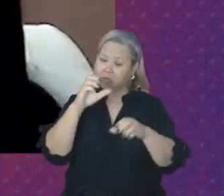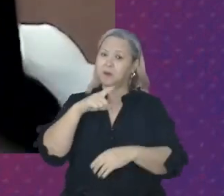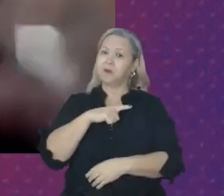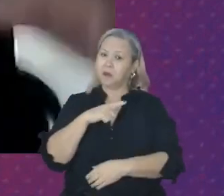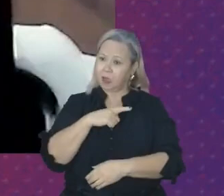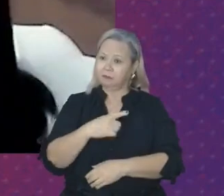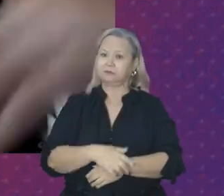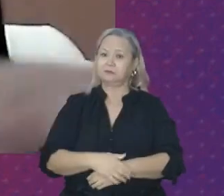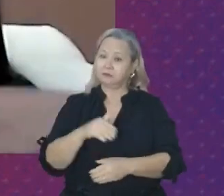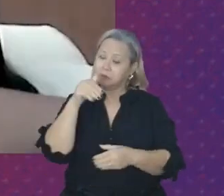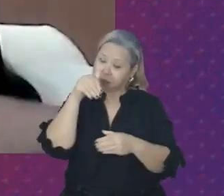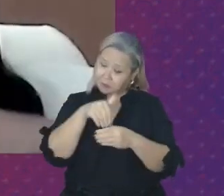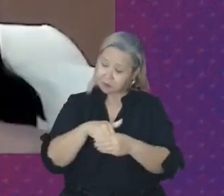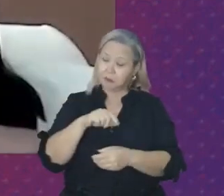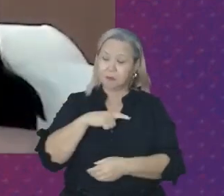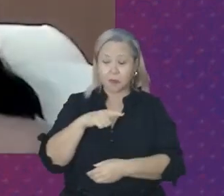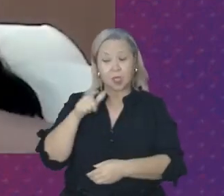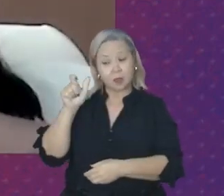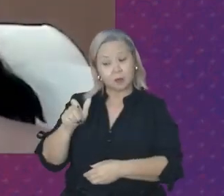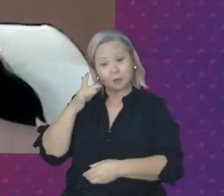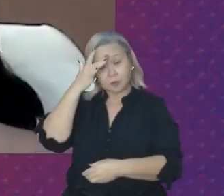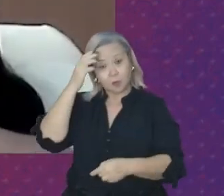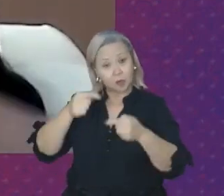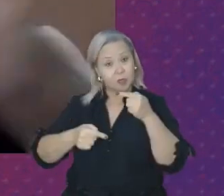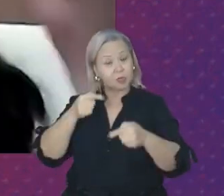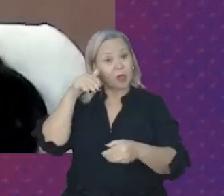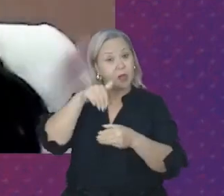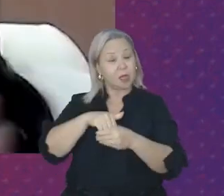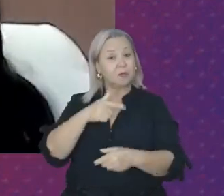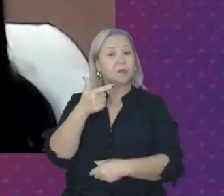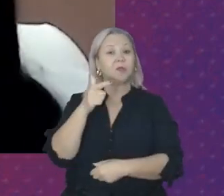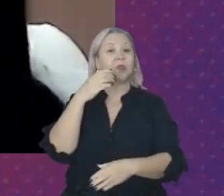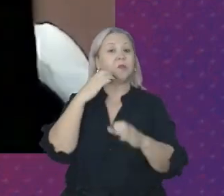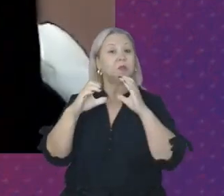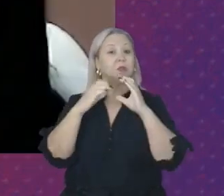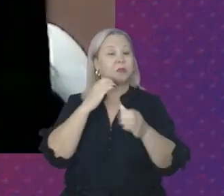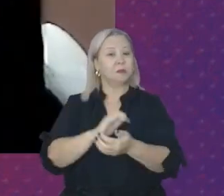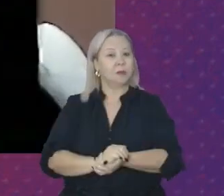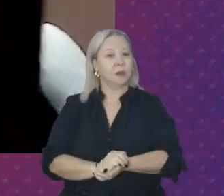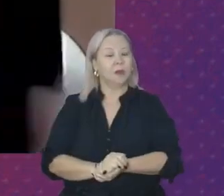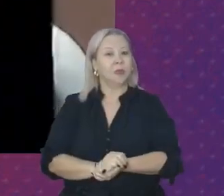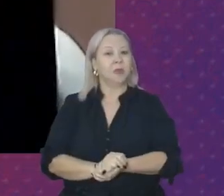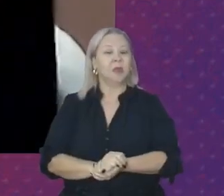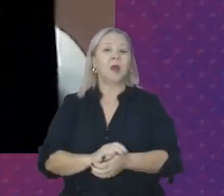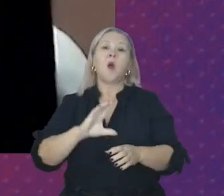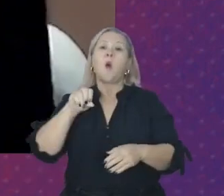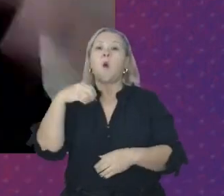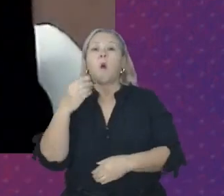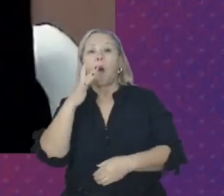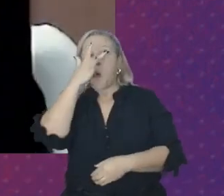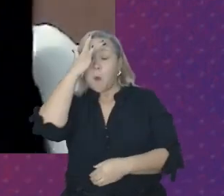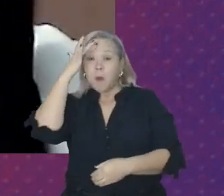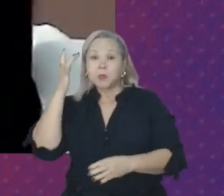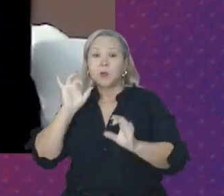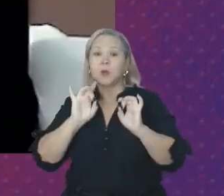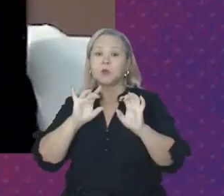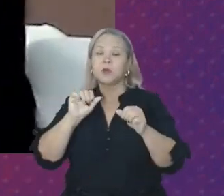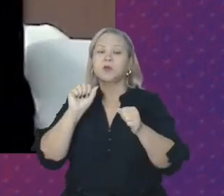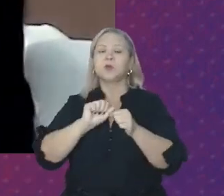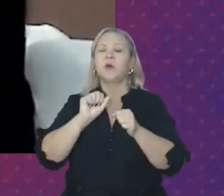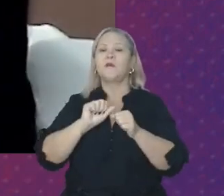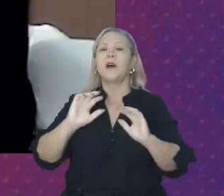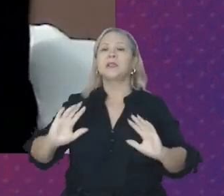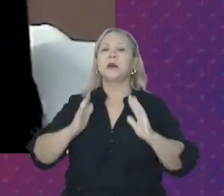tão bem e é eleito. E existe gente que só faz campanha na rede social e também é eleito. Mas essas